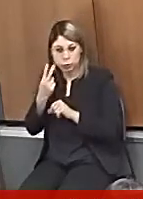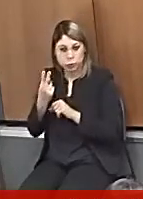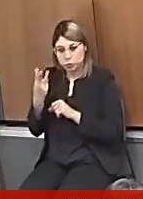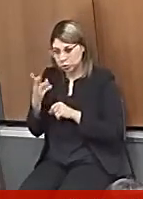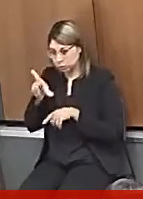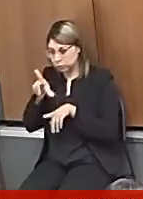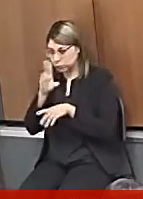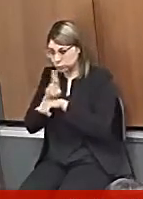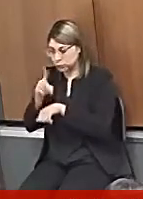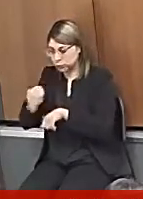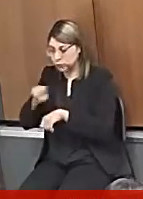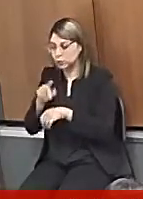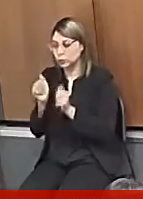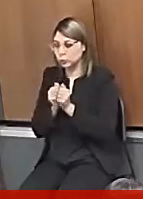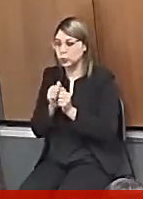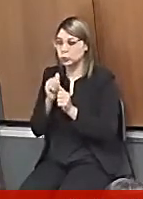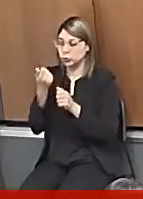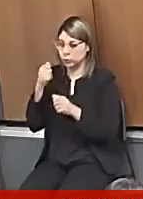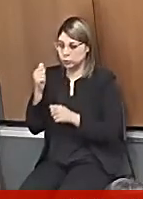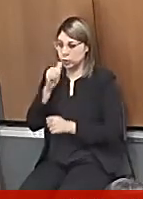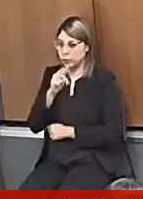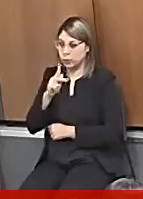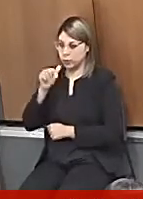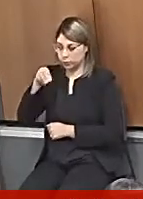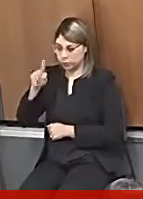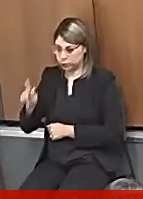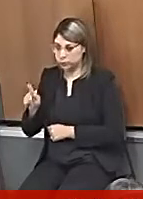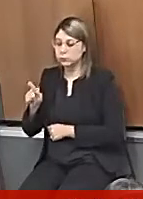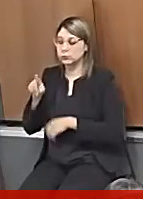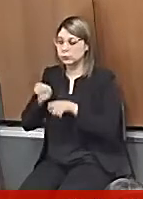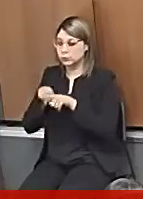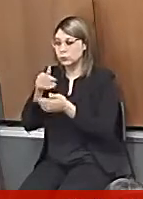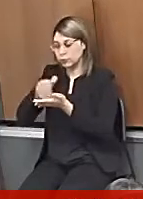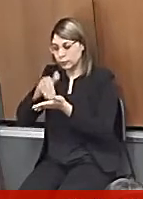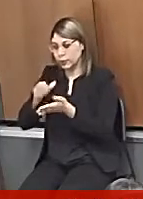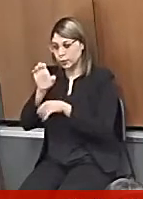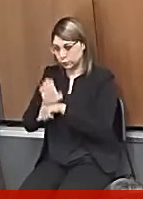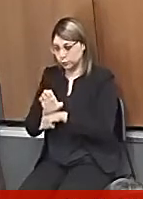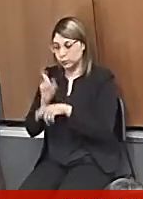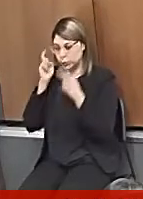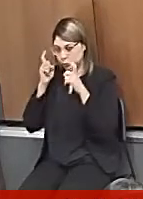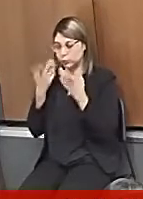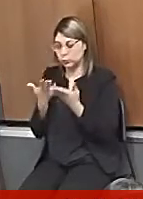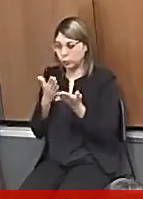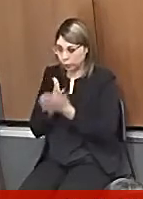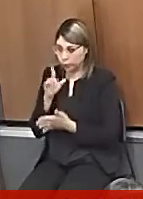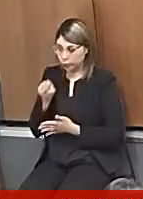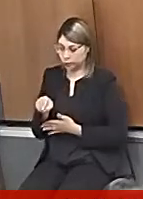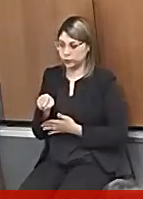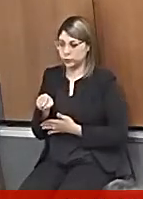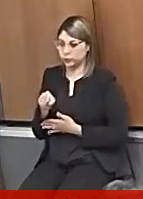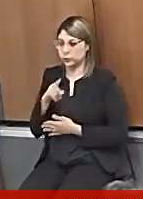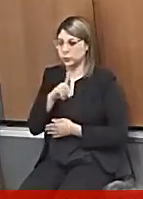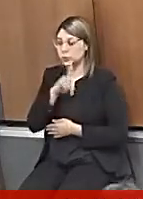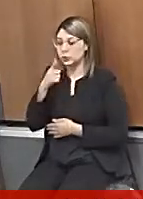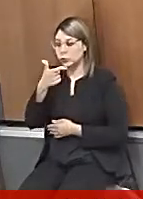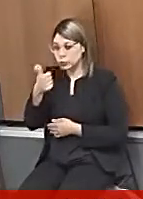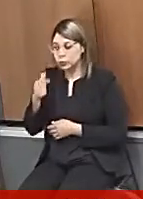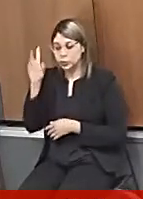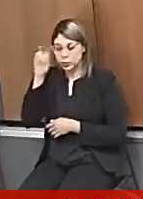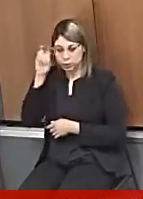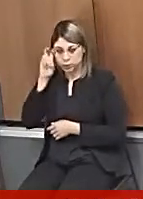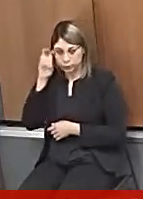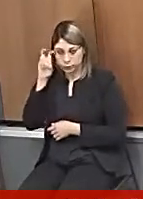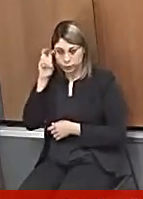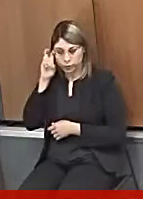de vocês com a pt mg e essas secretarias do estado para reunião então está aprovado 21 quinta feira